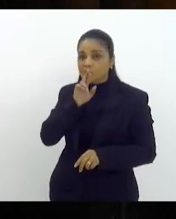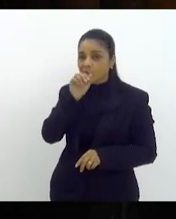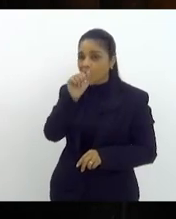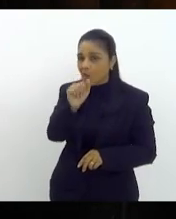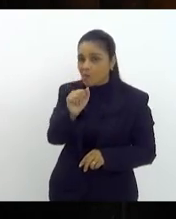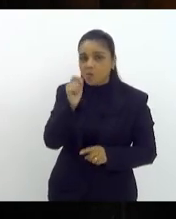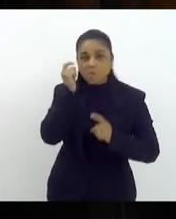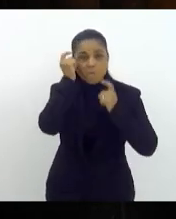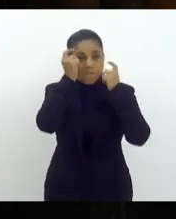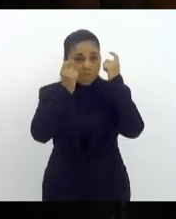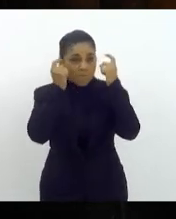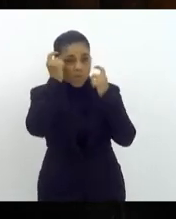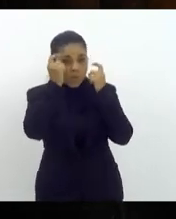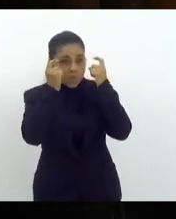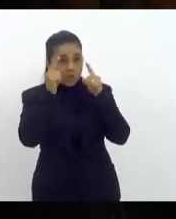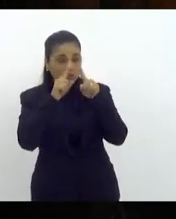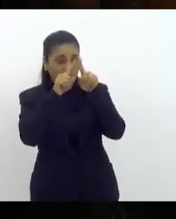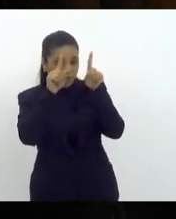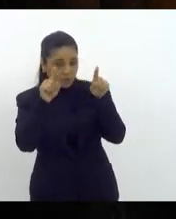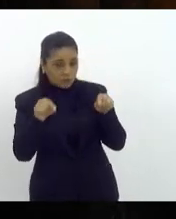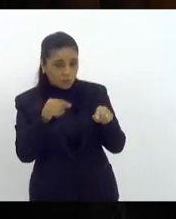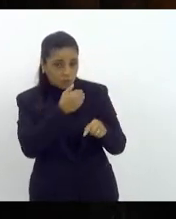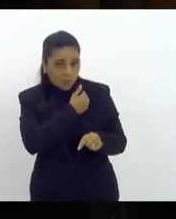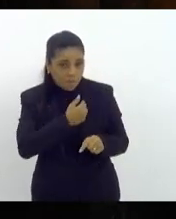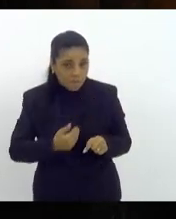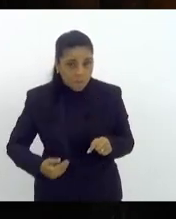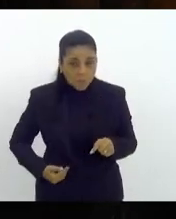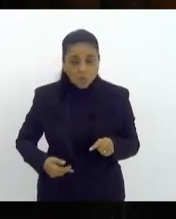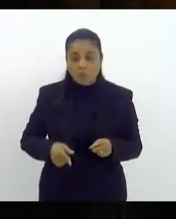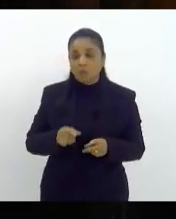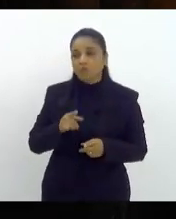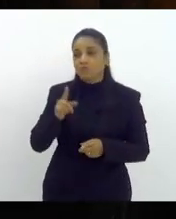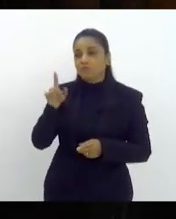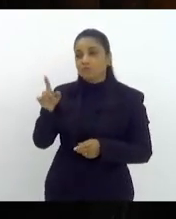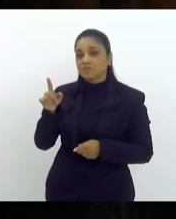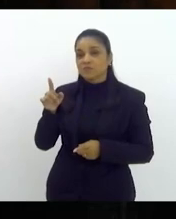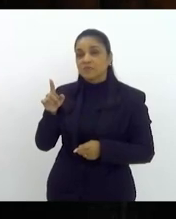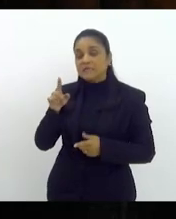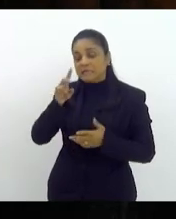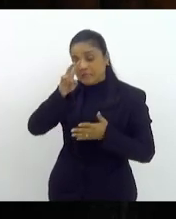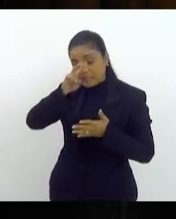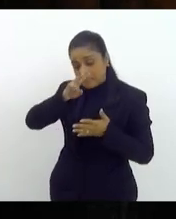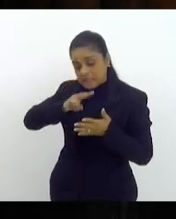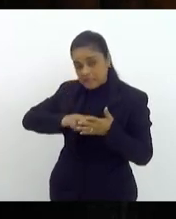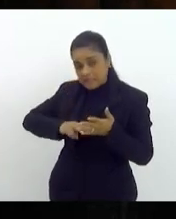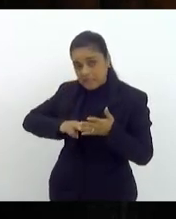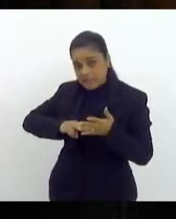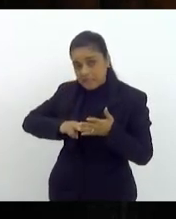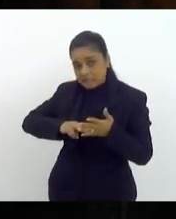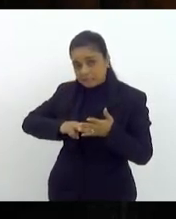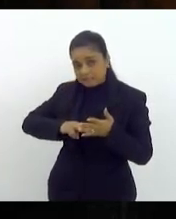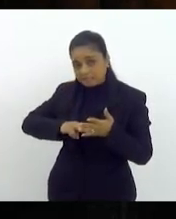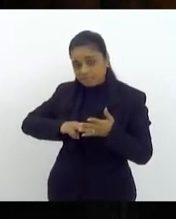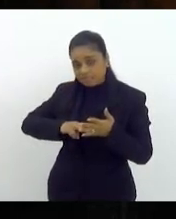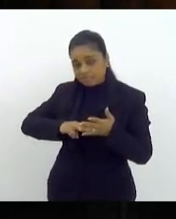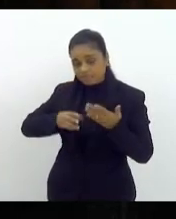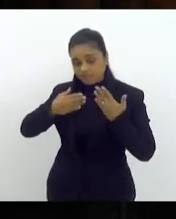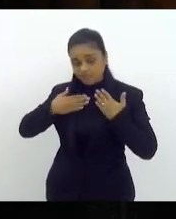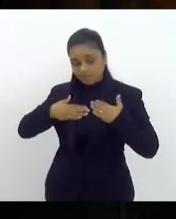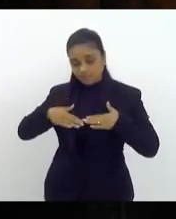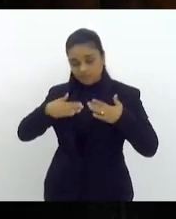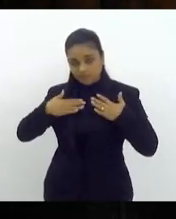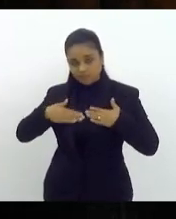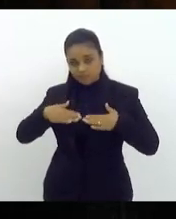é um homem preocupado com funcionalismo público se ler com tranquilidade o